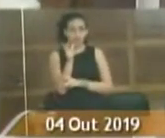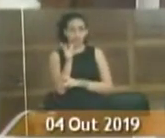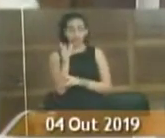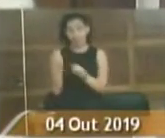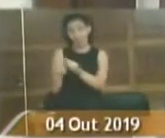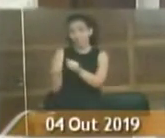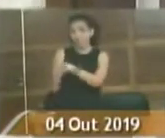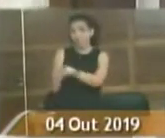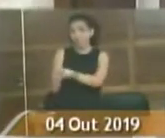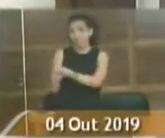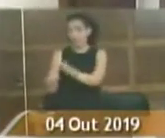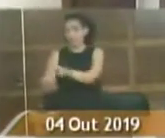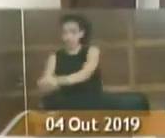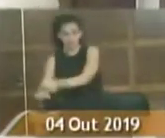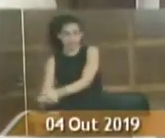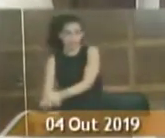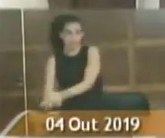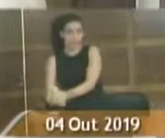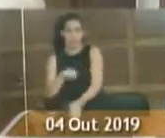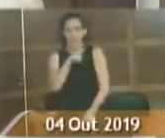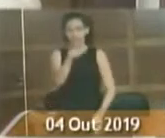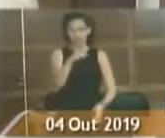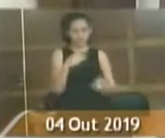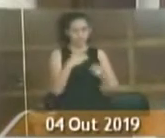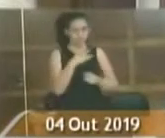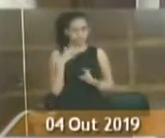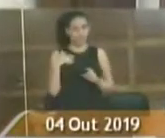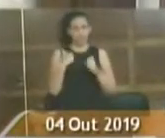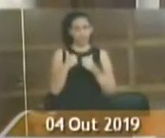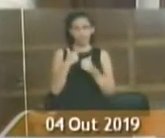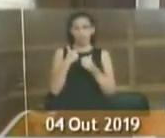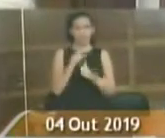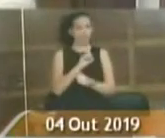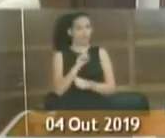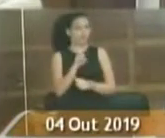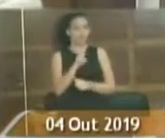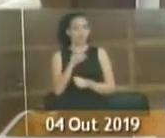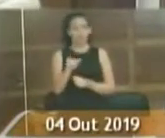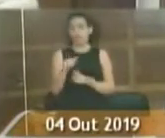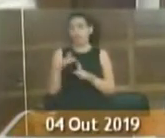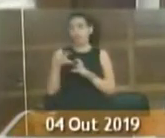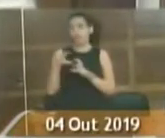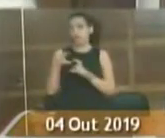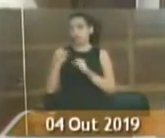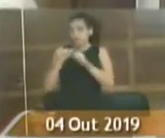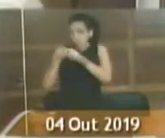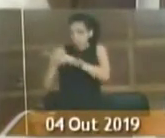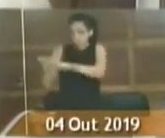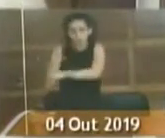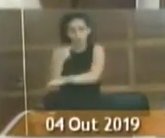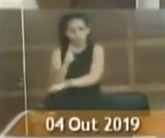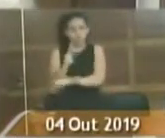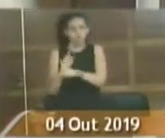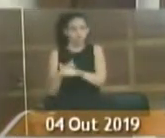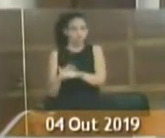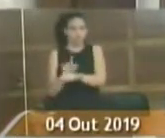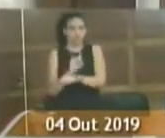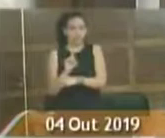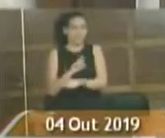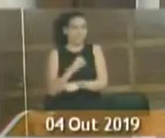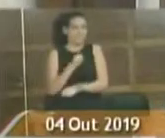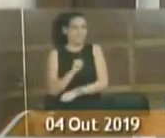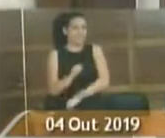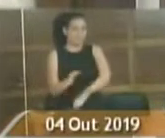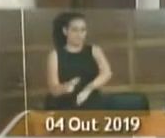tá? Não é você saudável, boazinha, tá? Que você vai passar isso pro bicho. Vamos supor que a sua secreção está lá